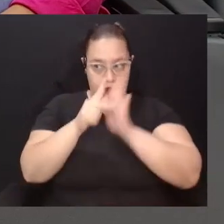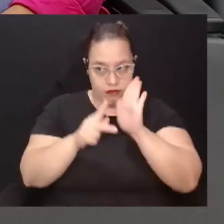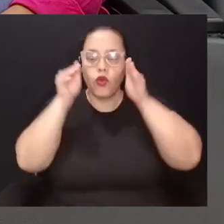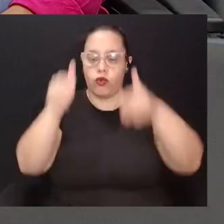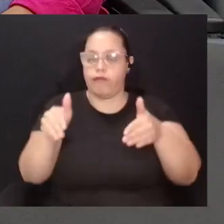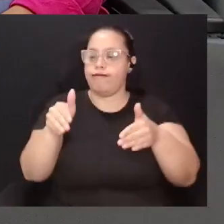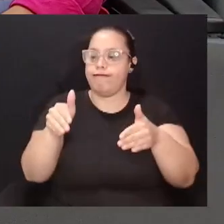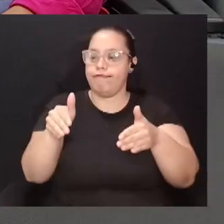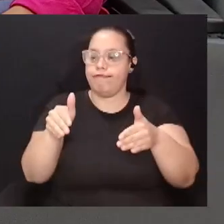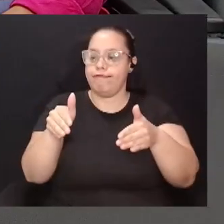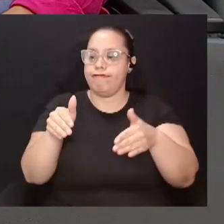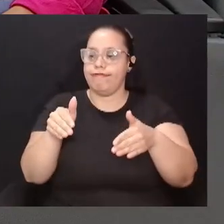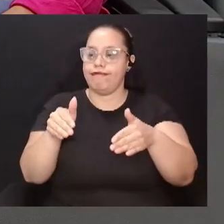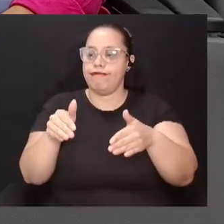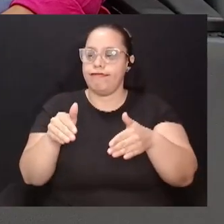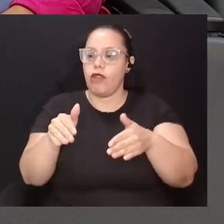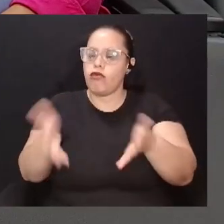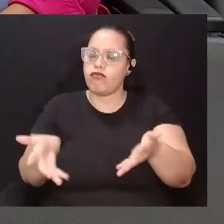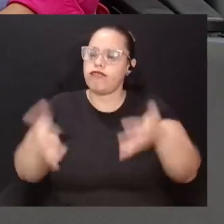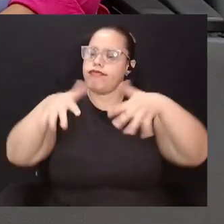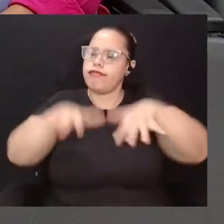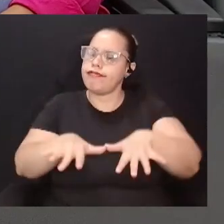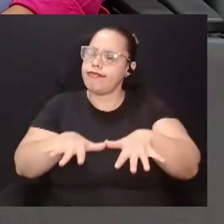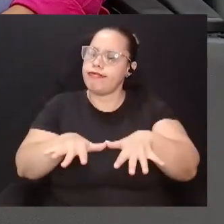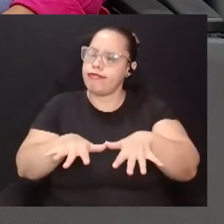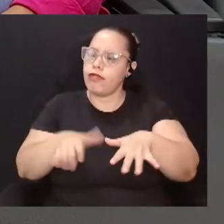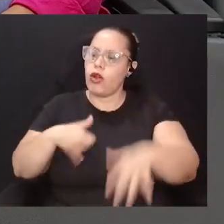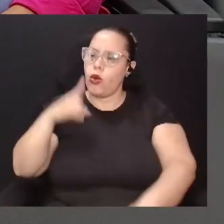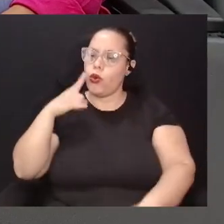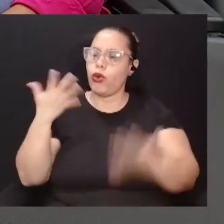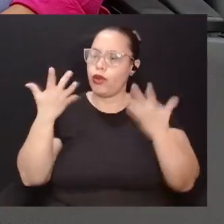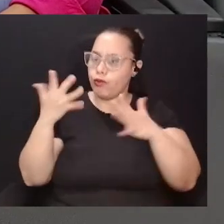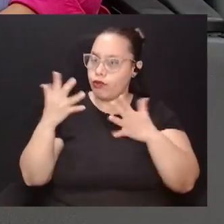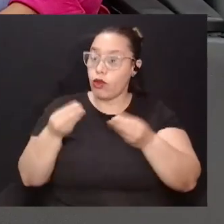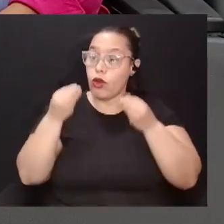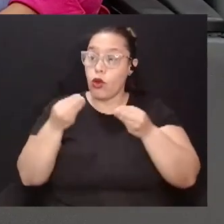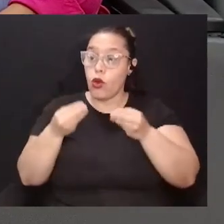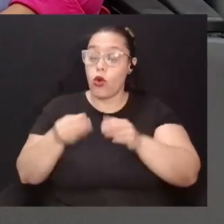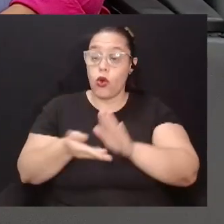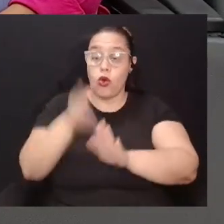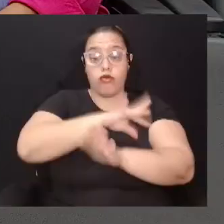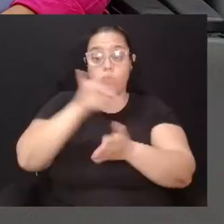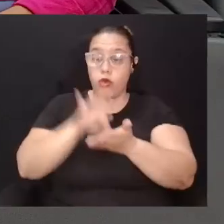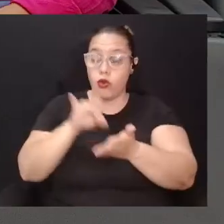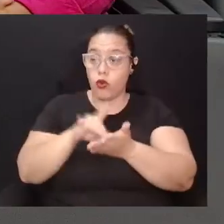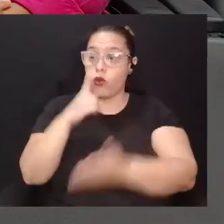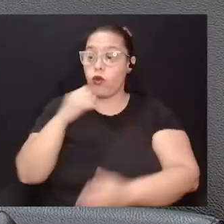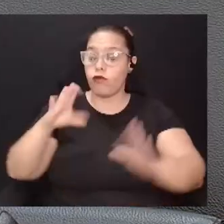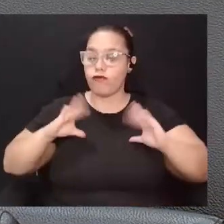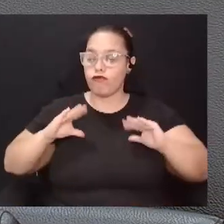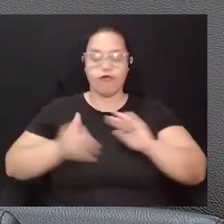projetos focado aí numa inclusão do aniversário da cidade de Campinas como um feriado. Como seria